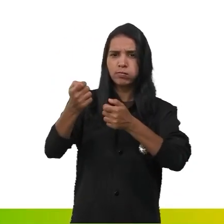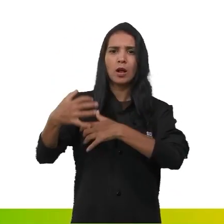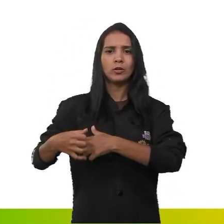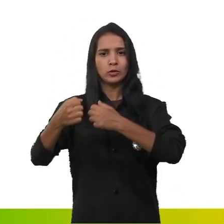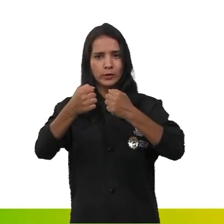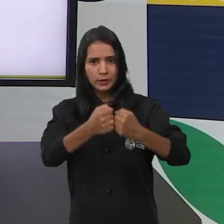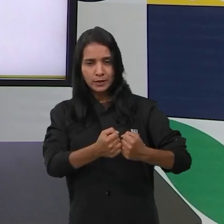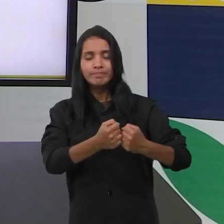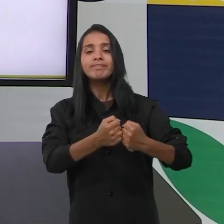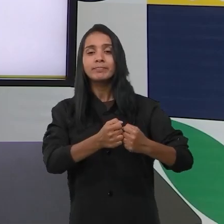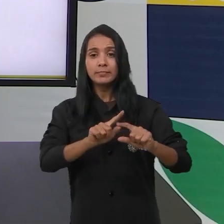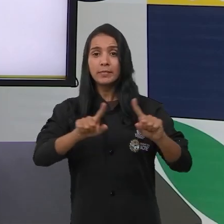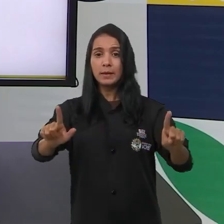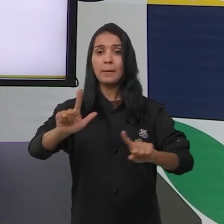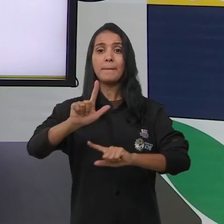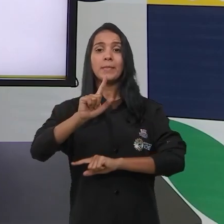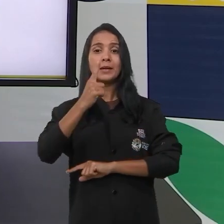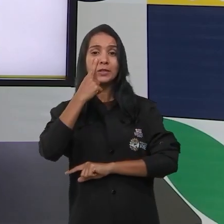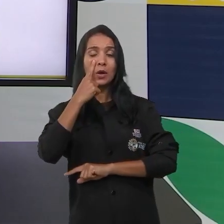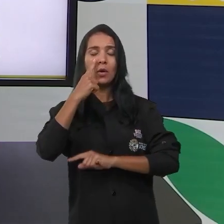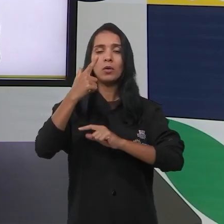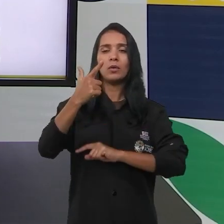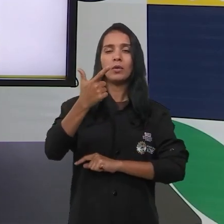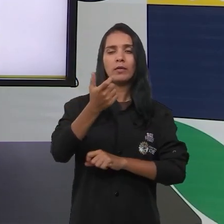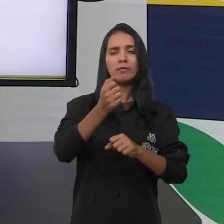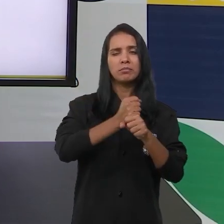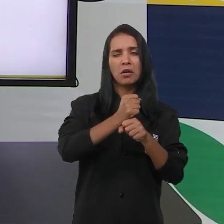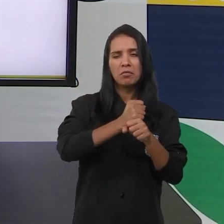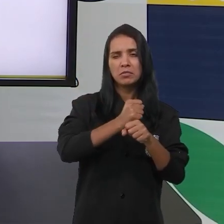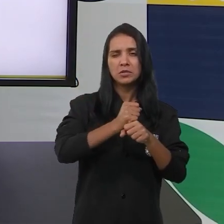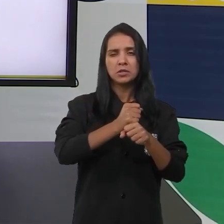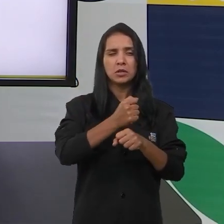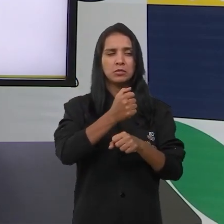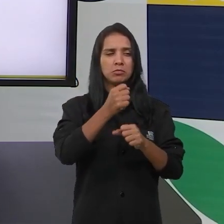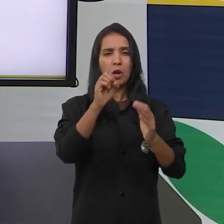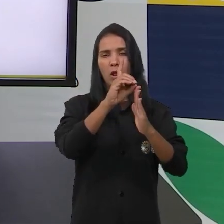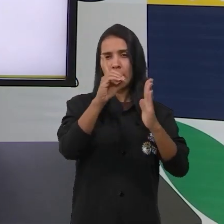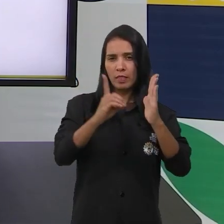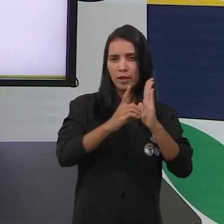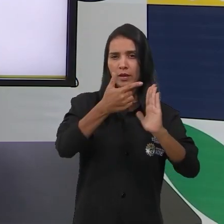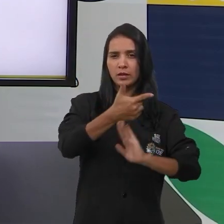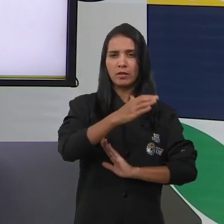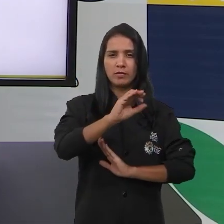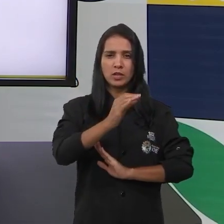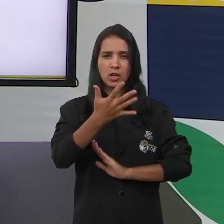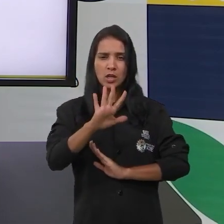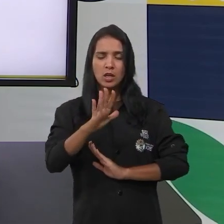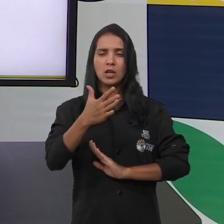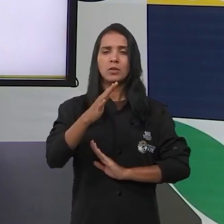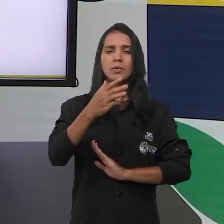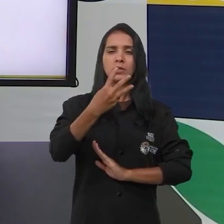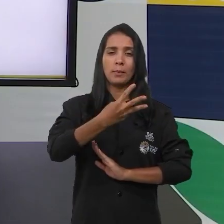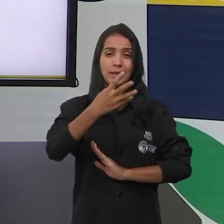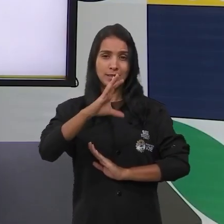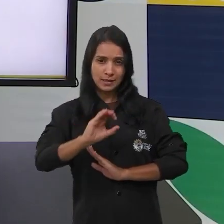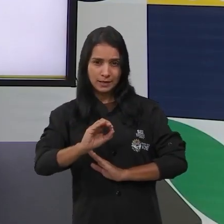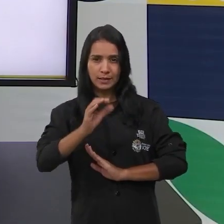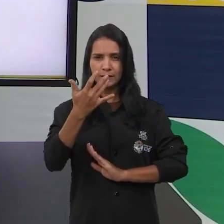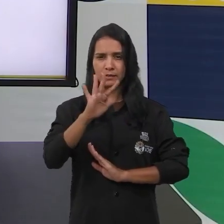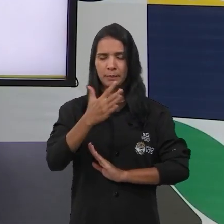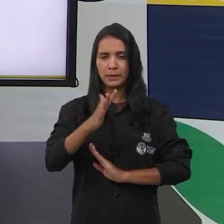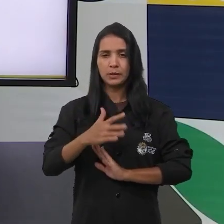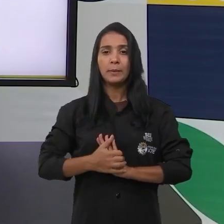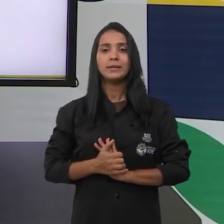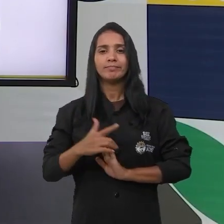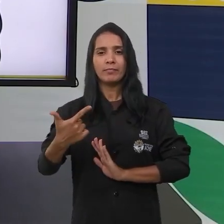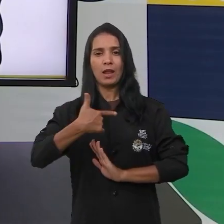quando o Getúlio Vargas chega ao poder, gente, final da década de 20, né? Início da década de 30, em 1930, Getúlio Vargas assume o poder e